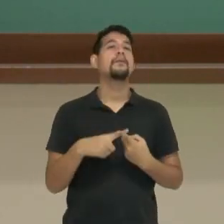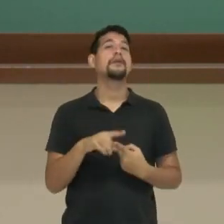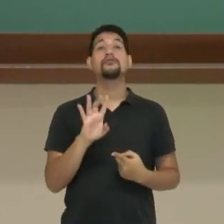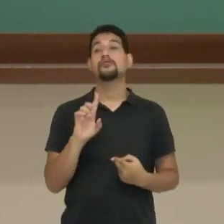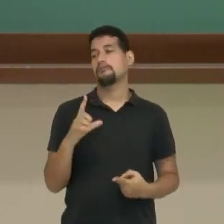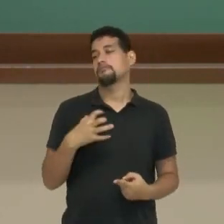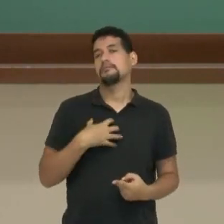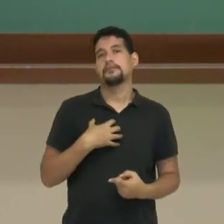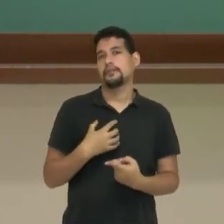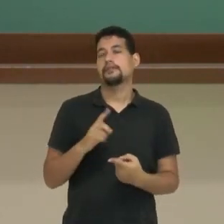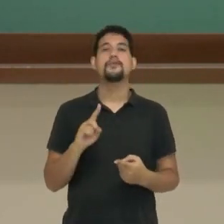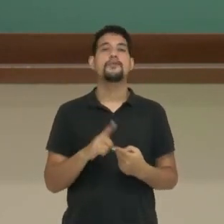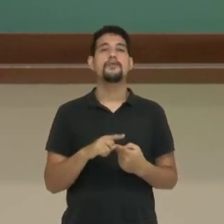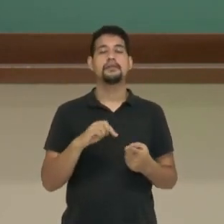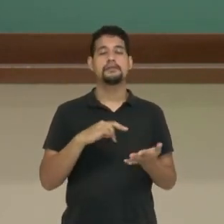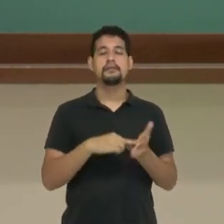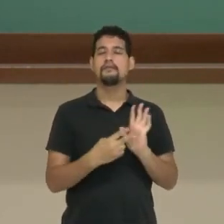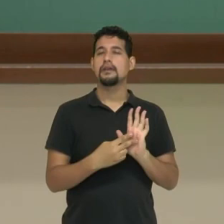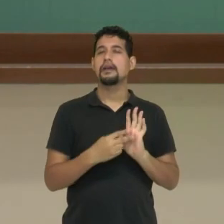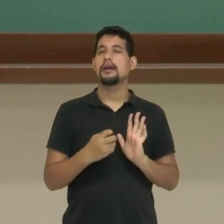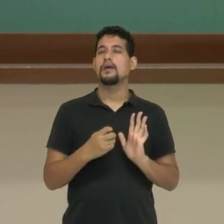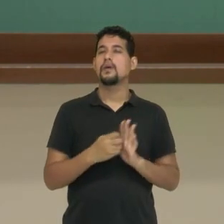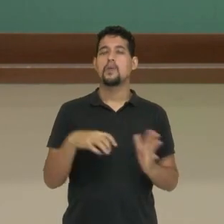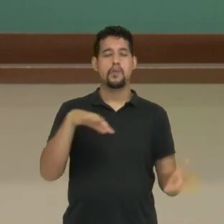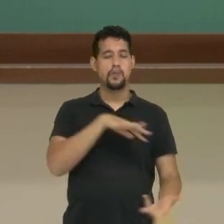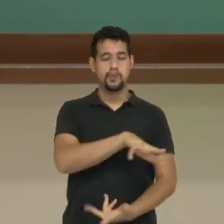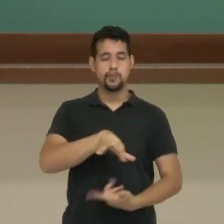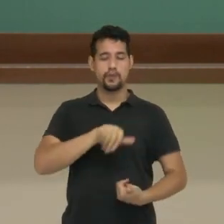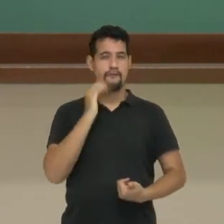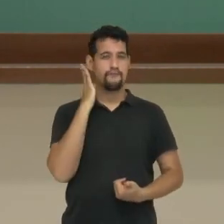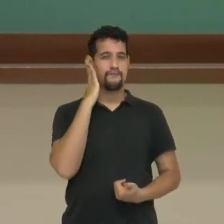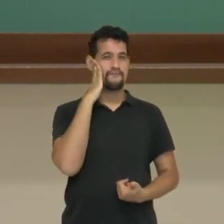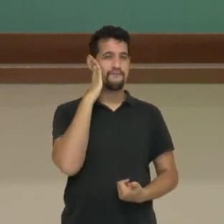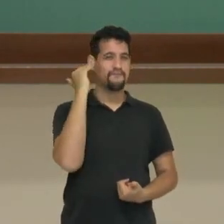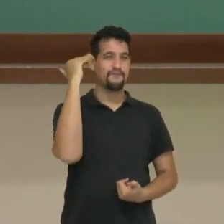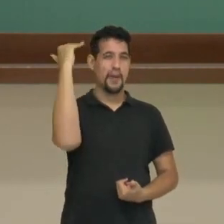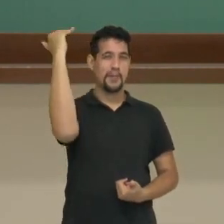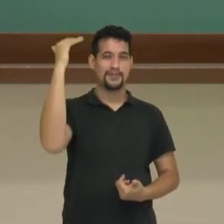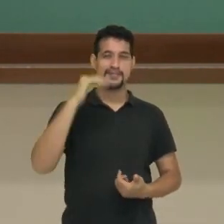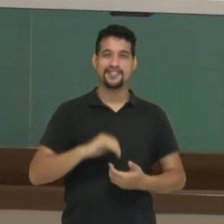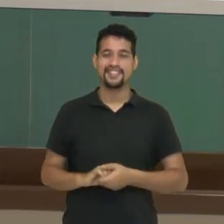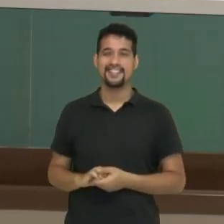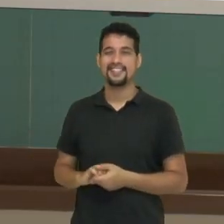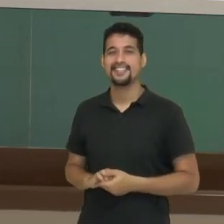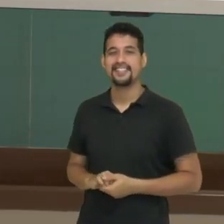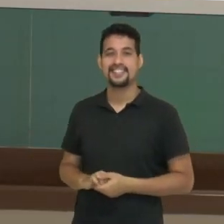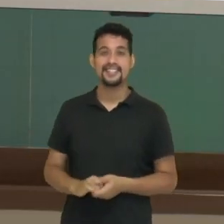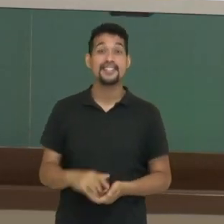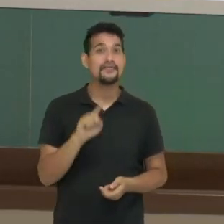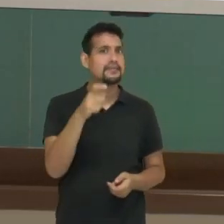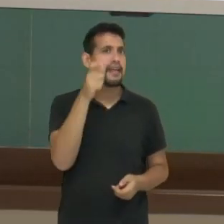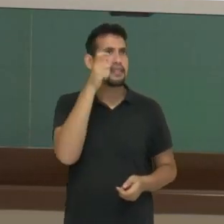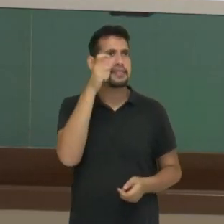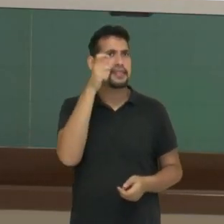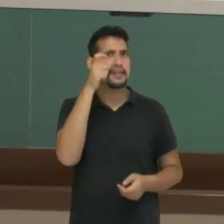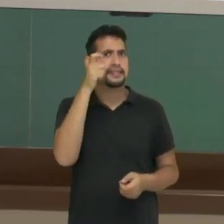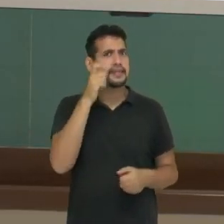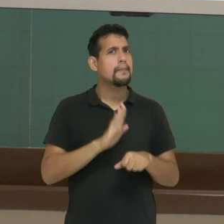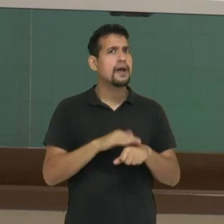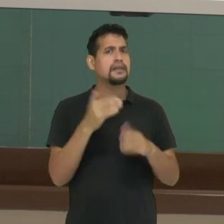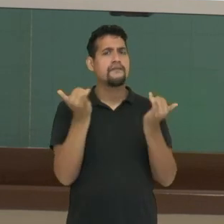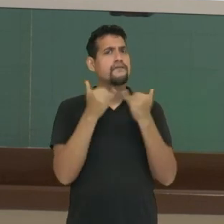assim o jiu-jitsu se tornou mundialmente conhecido, certo? Se você se interessar por